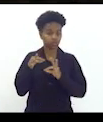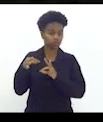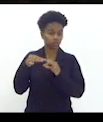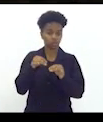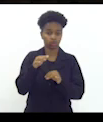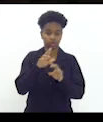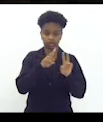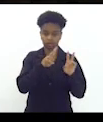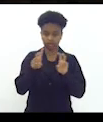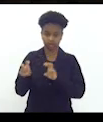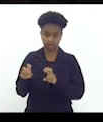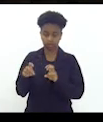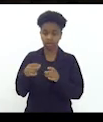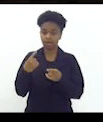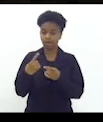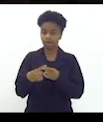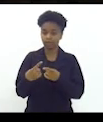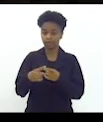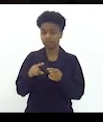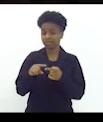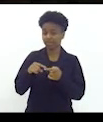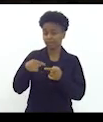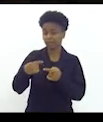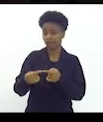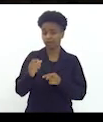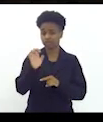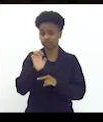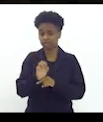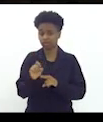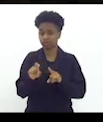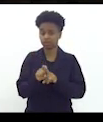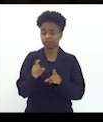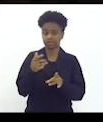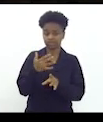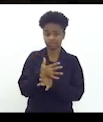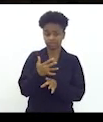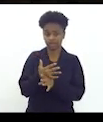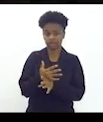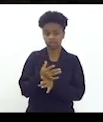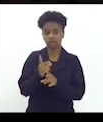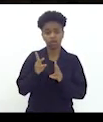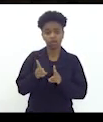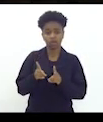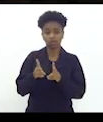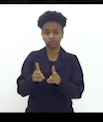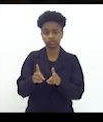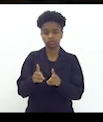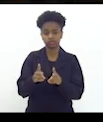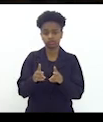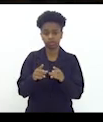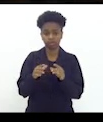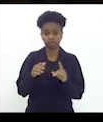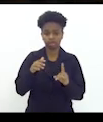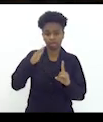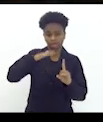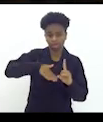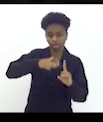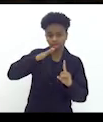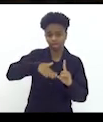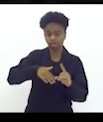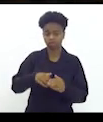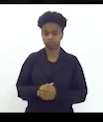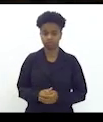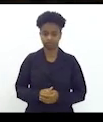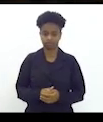que estados e municípios continuem a bater continência. Não é